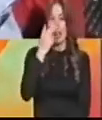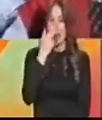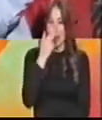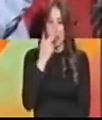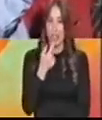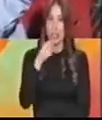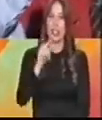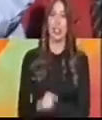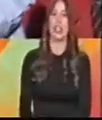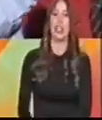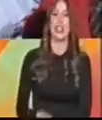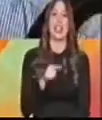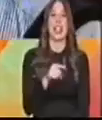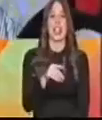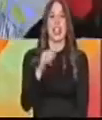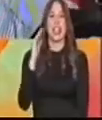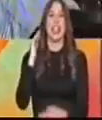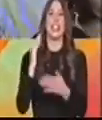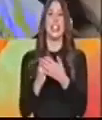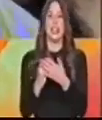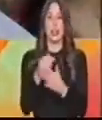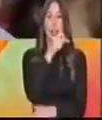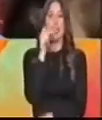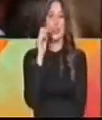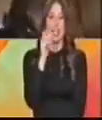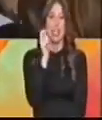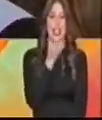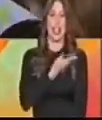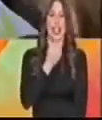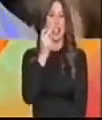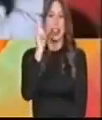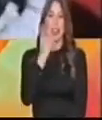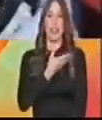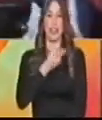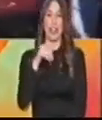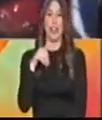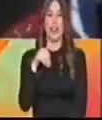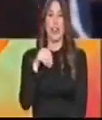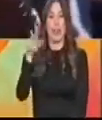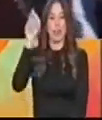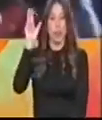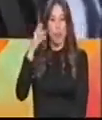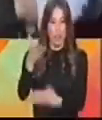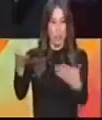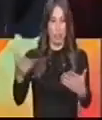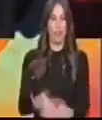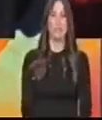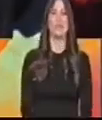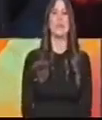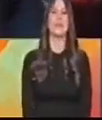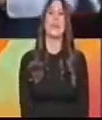segunda temos os anos da Eduarda. Ah, pois. Parabéns antes já do tempo. Já está quase. Venha de lá essa modinha para o São Martinho.